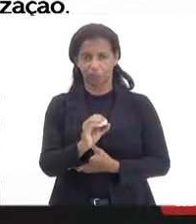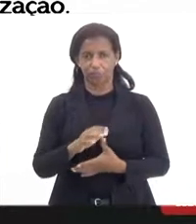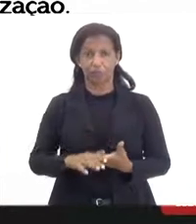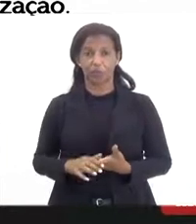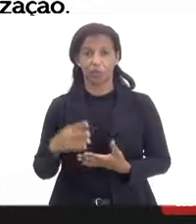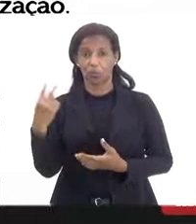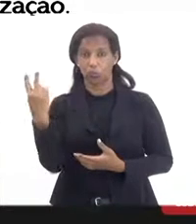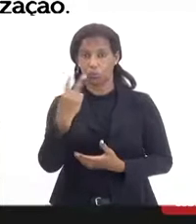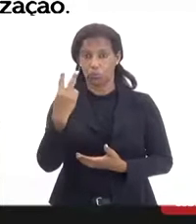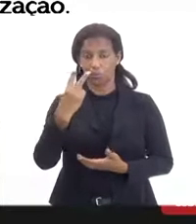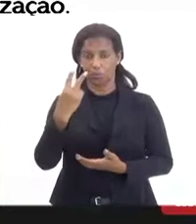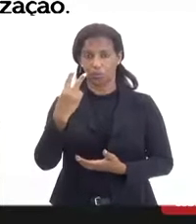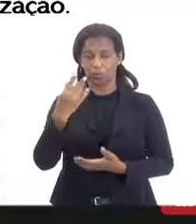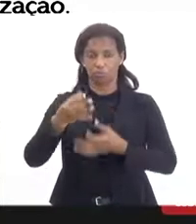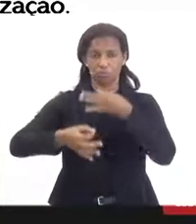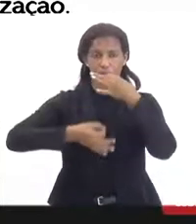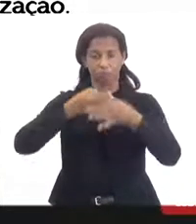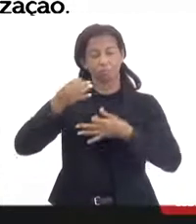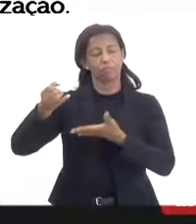aqui. Primeiro,